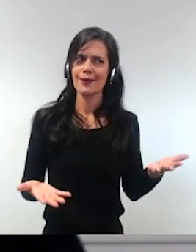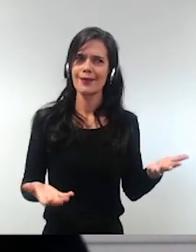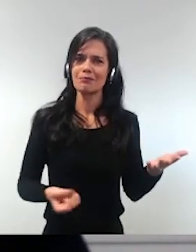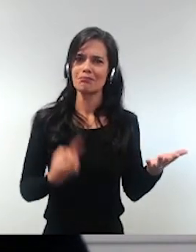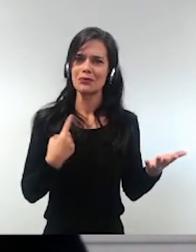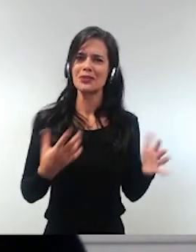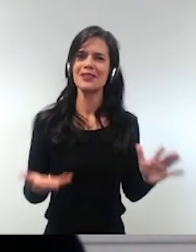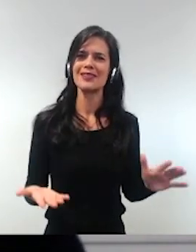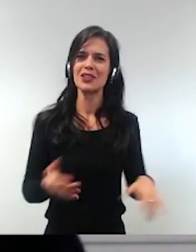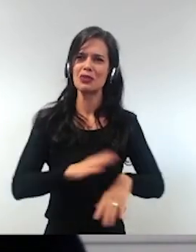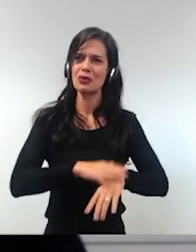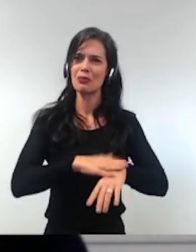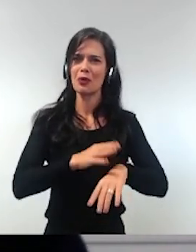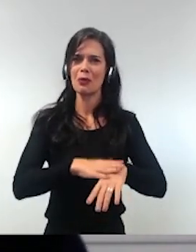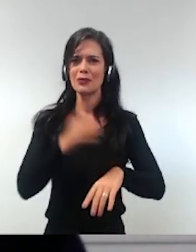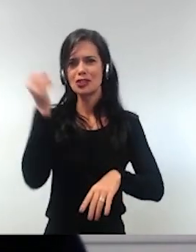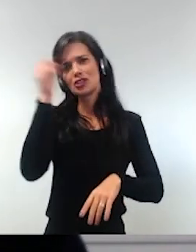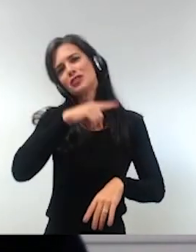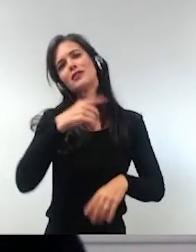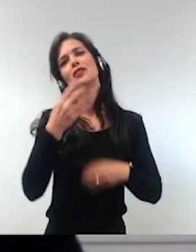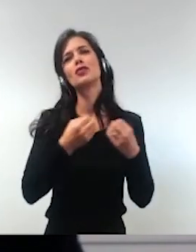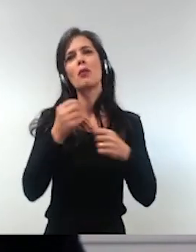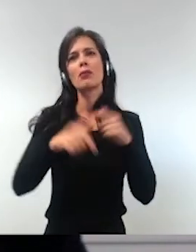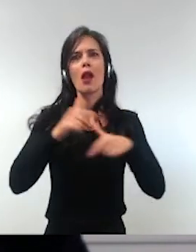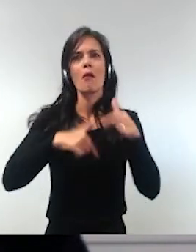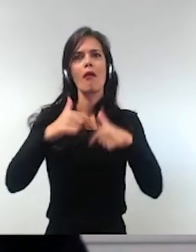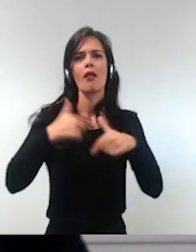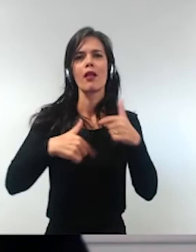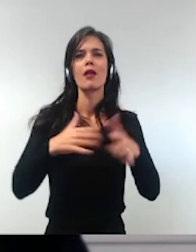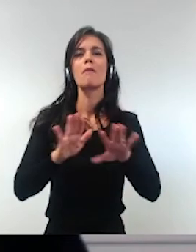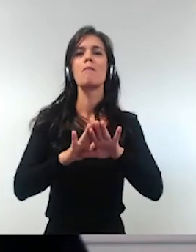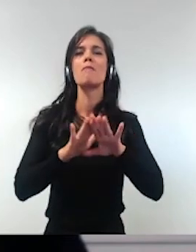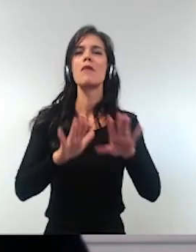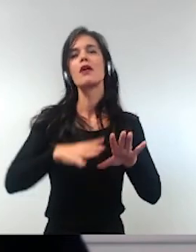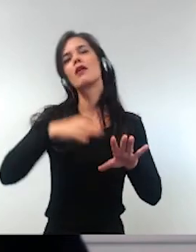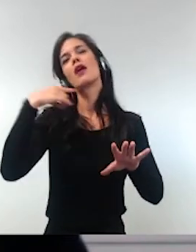não é, num momento de tanta dificuldade? Mas os advogados